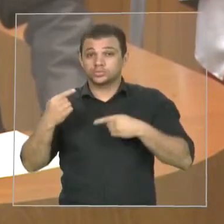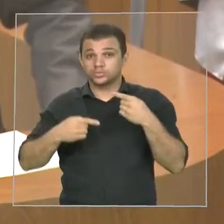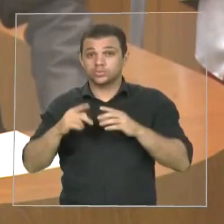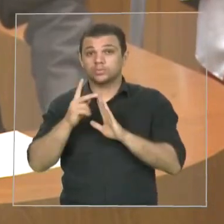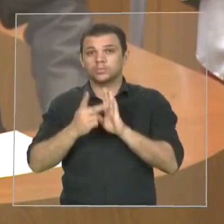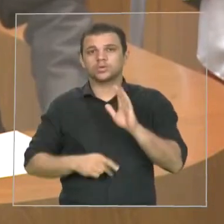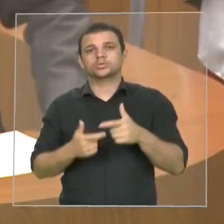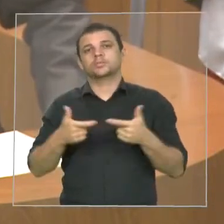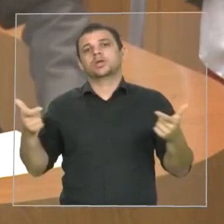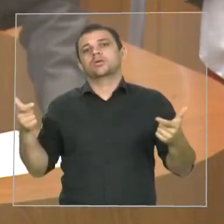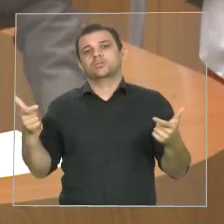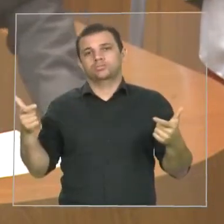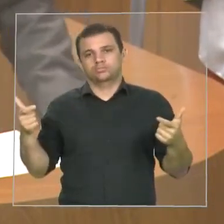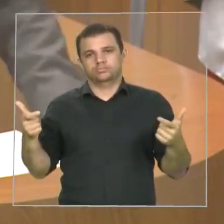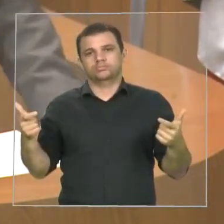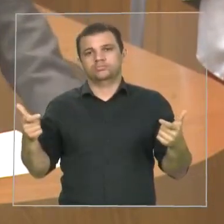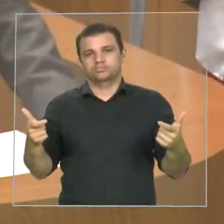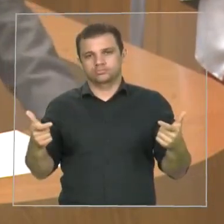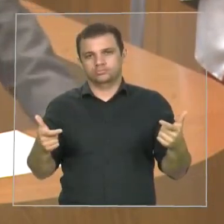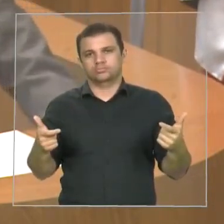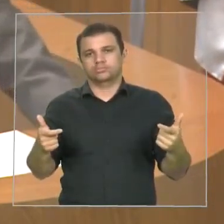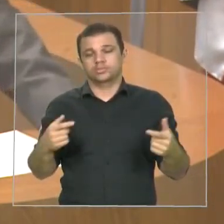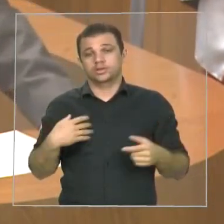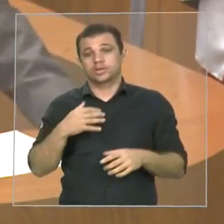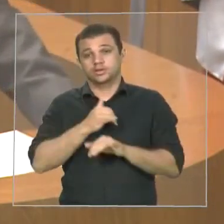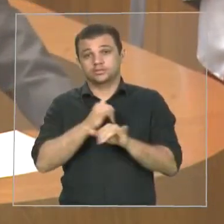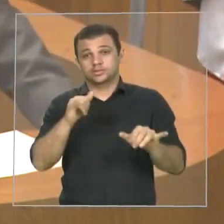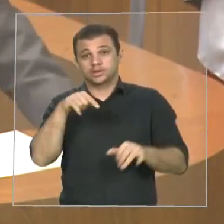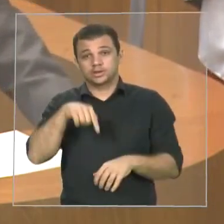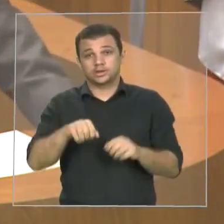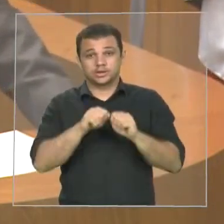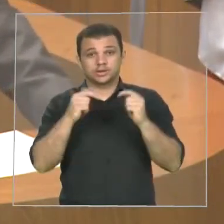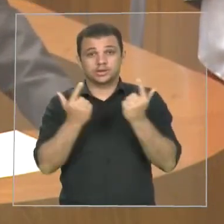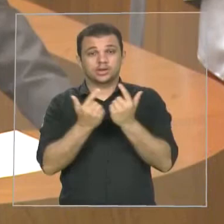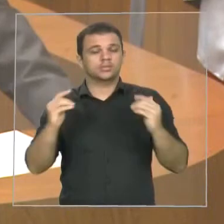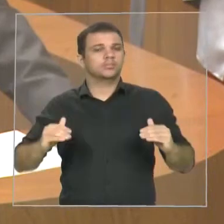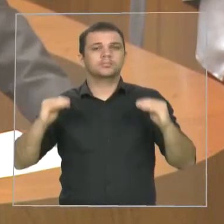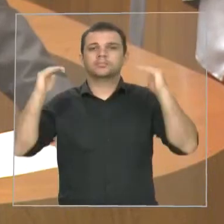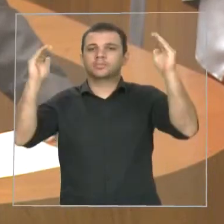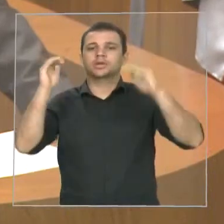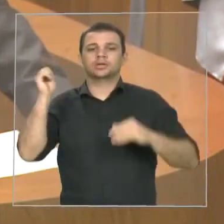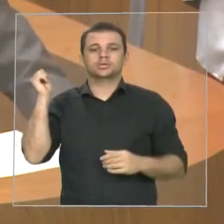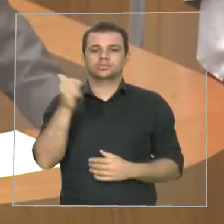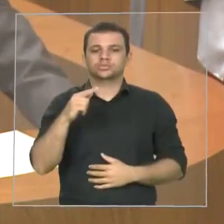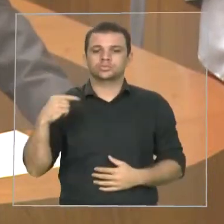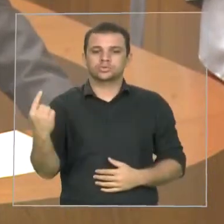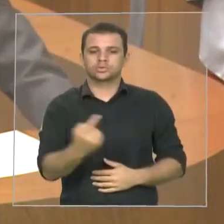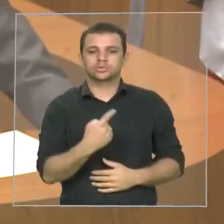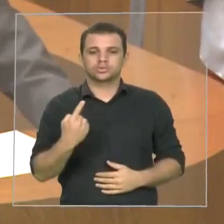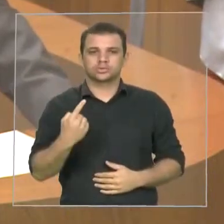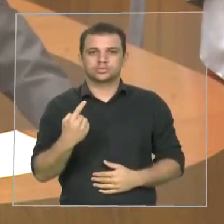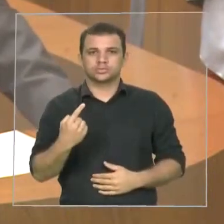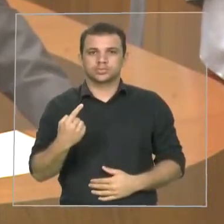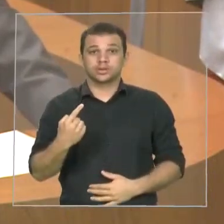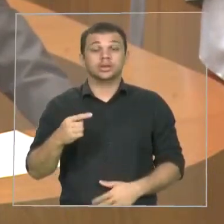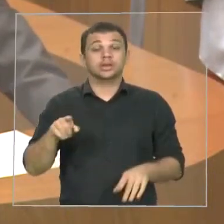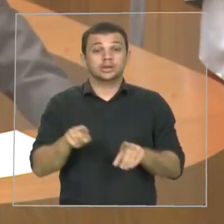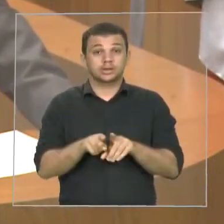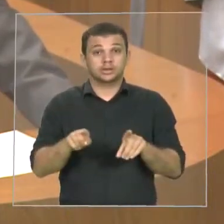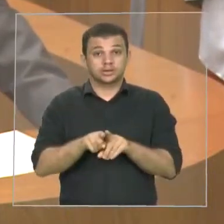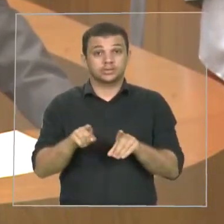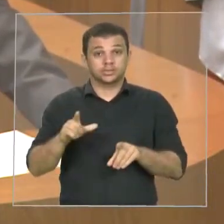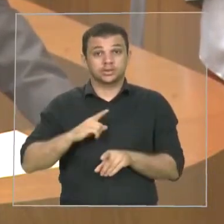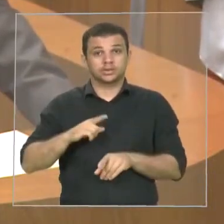projetos e dizer que essa casa é maior do que todos nós e que essa atitude de querer desfazer um projeto que foi há 10